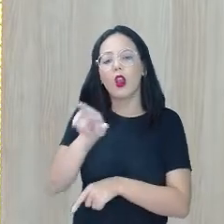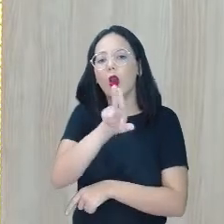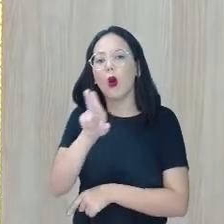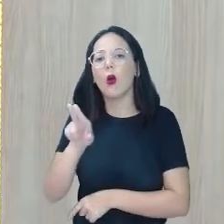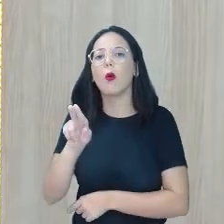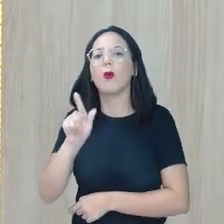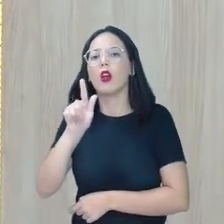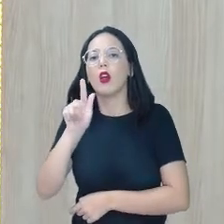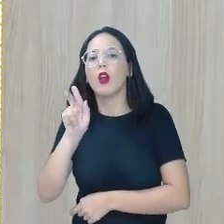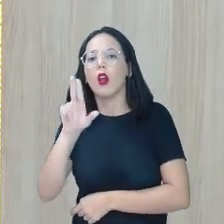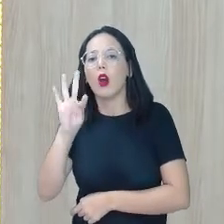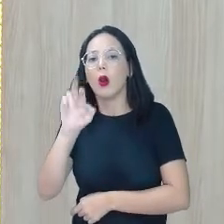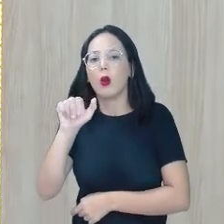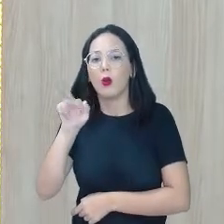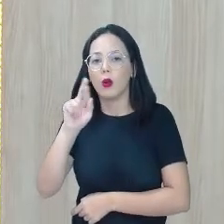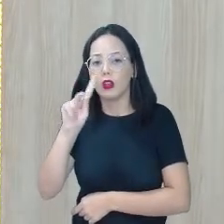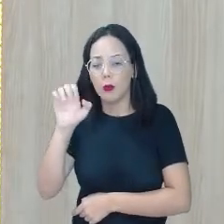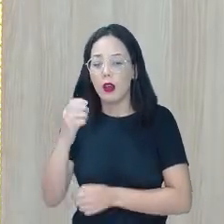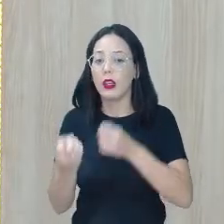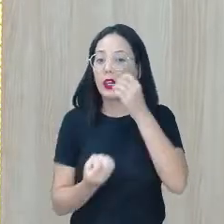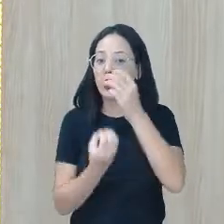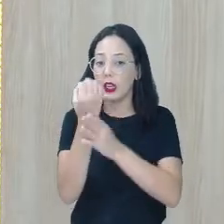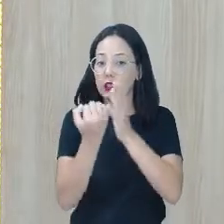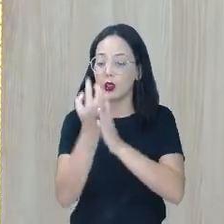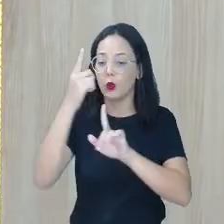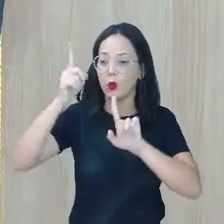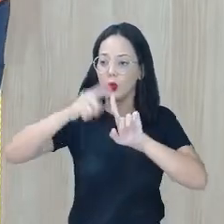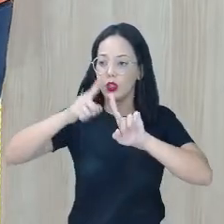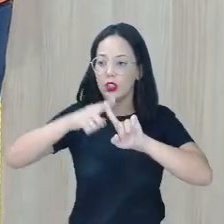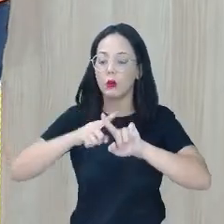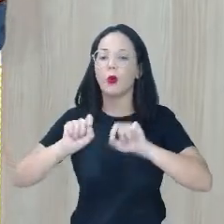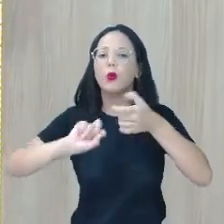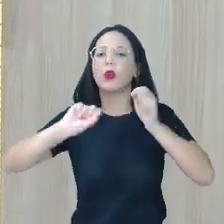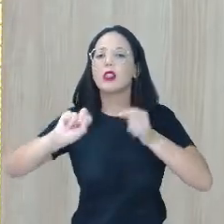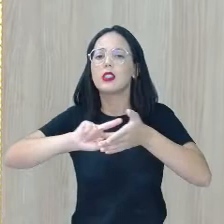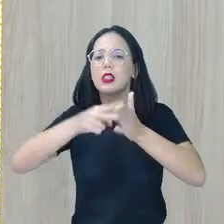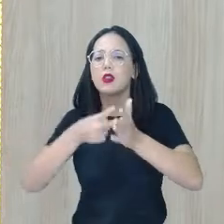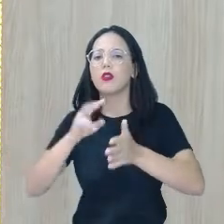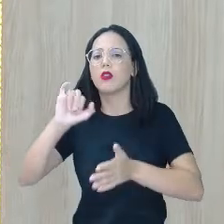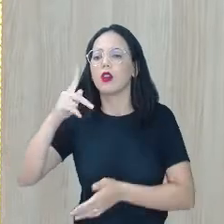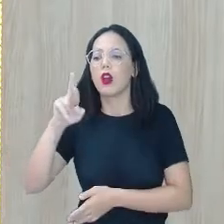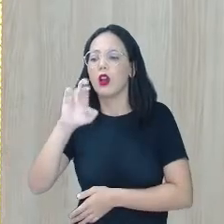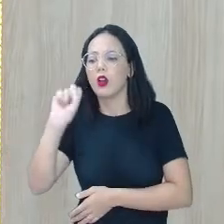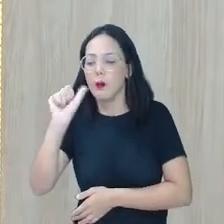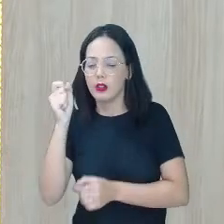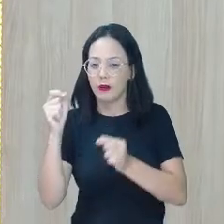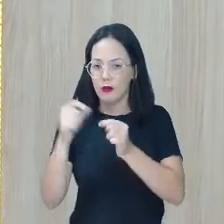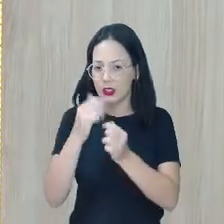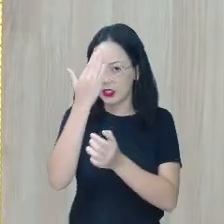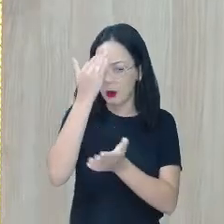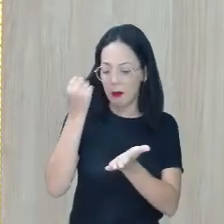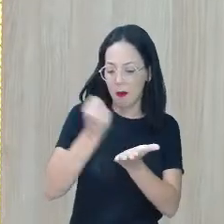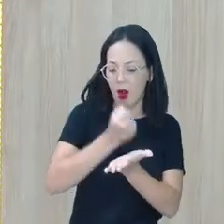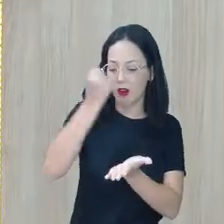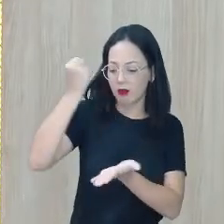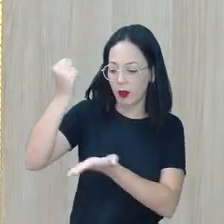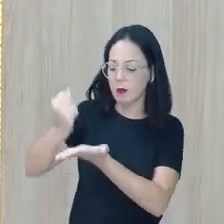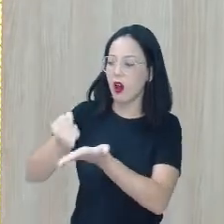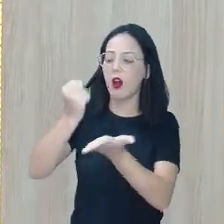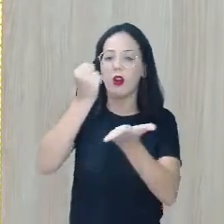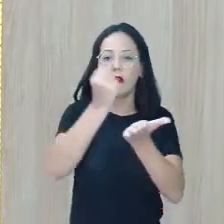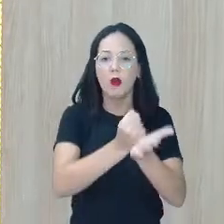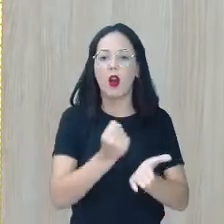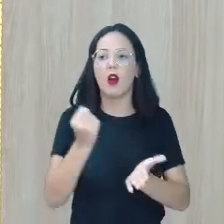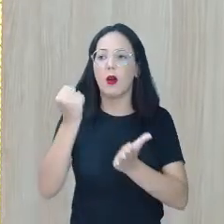para a invenção da imprensa, né, de tipos móveis. Porque o que era a imprensa de tipos móveis? Ele fazia uns carimbos ali, né, colocava,